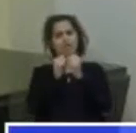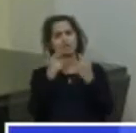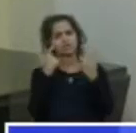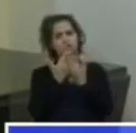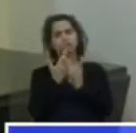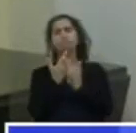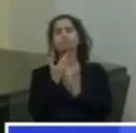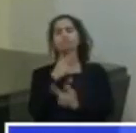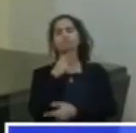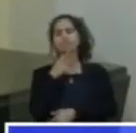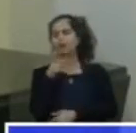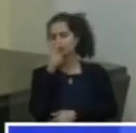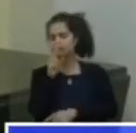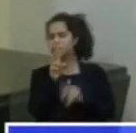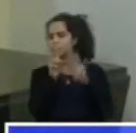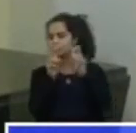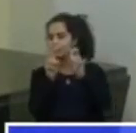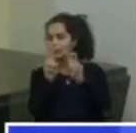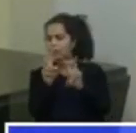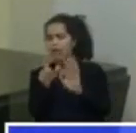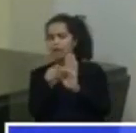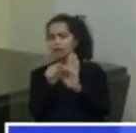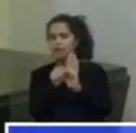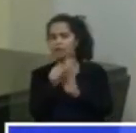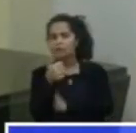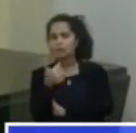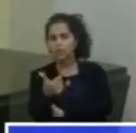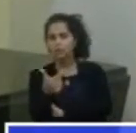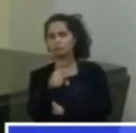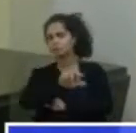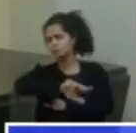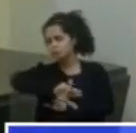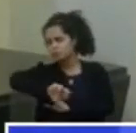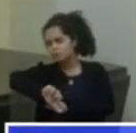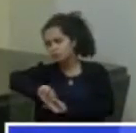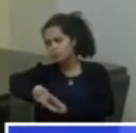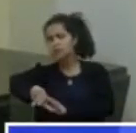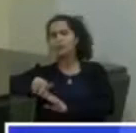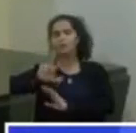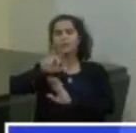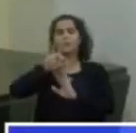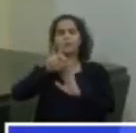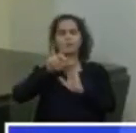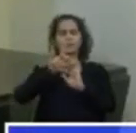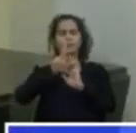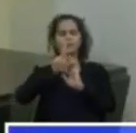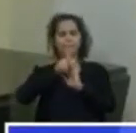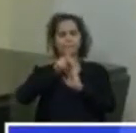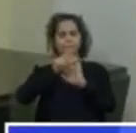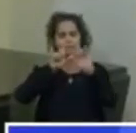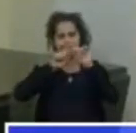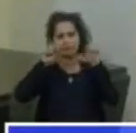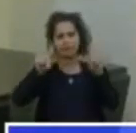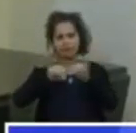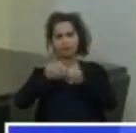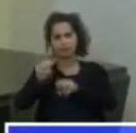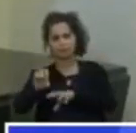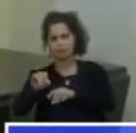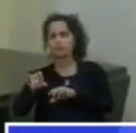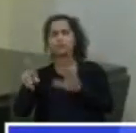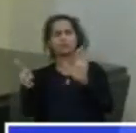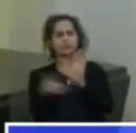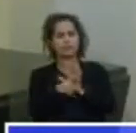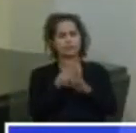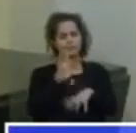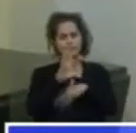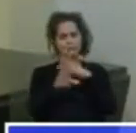as ações, buscando os artigos 12 do Plano Estadual de Educação, emenda aqui também desta